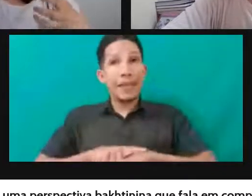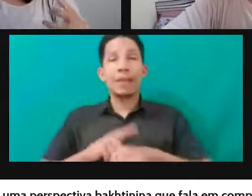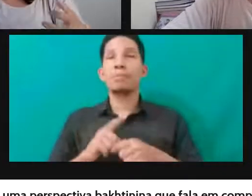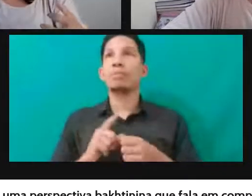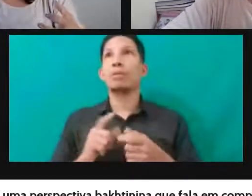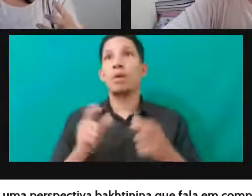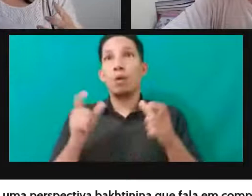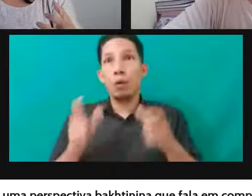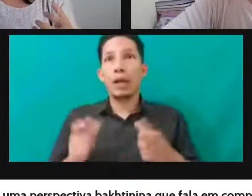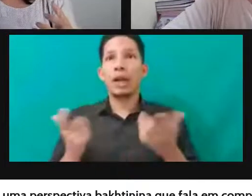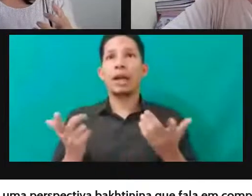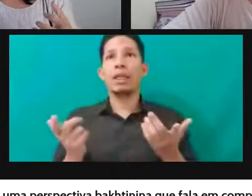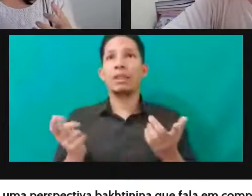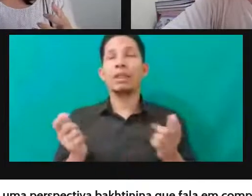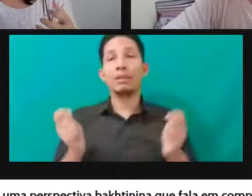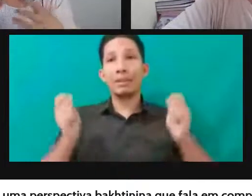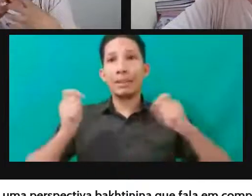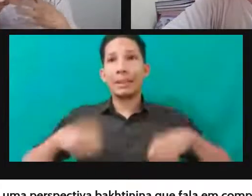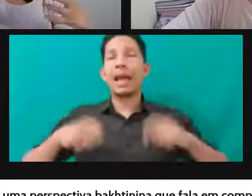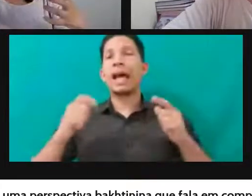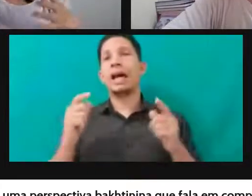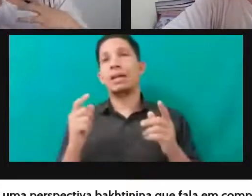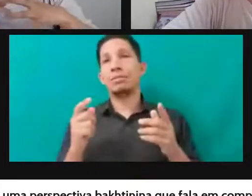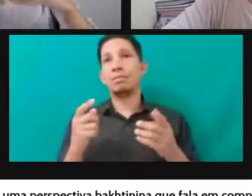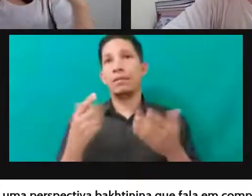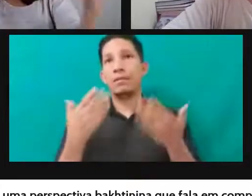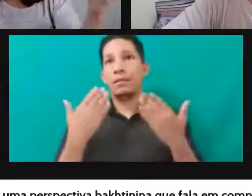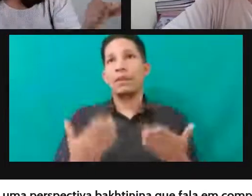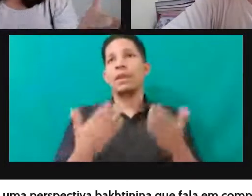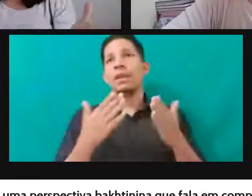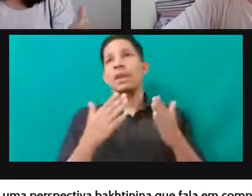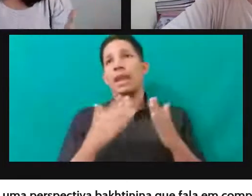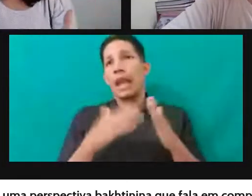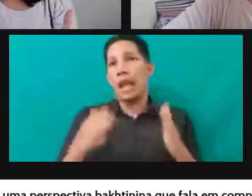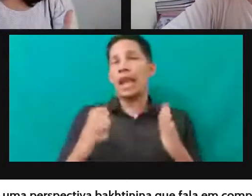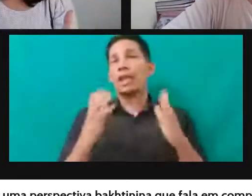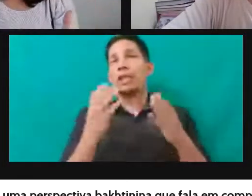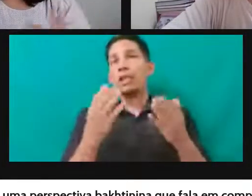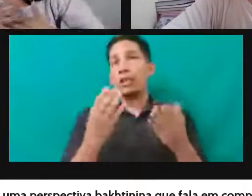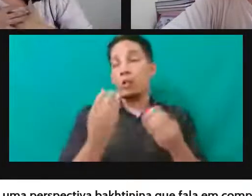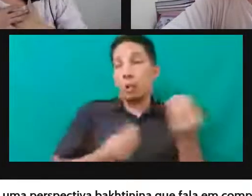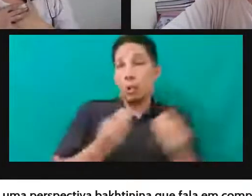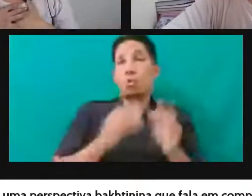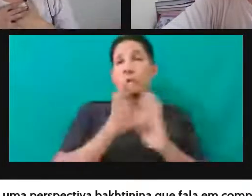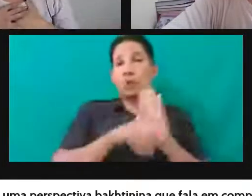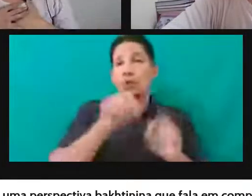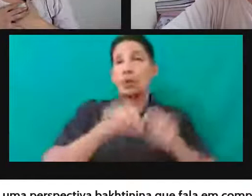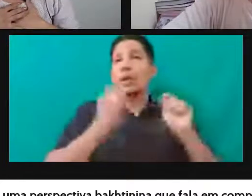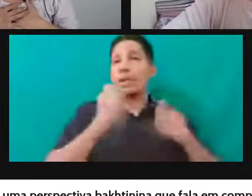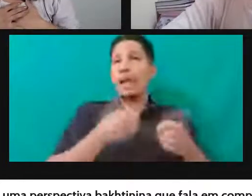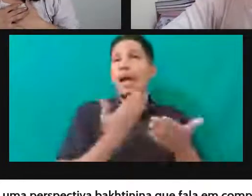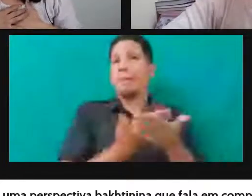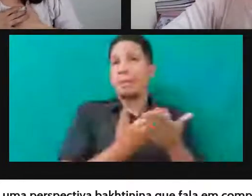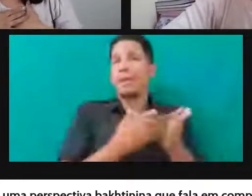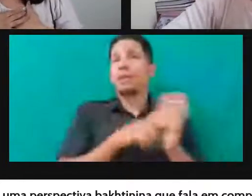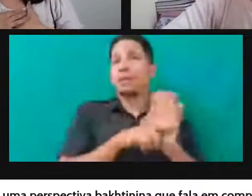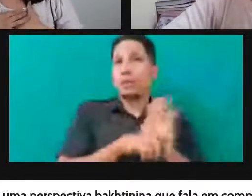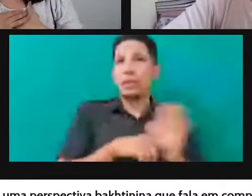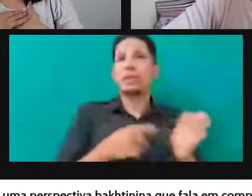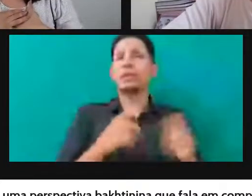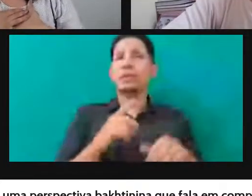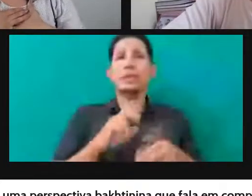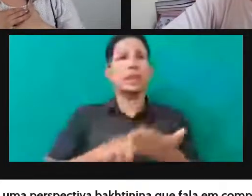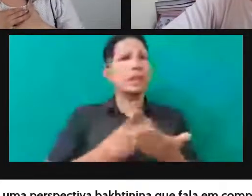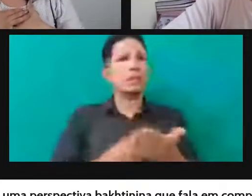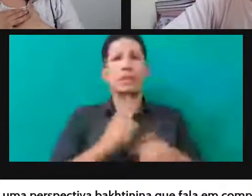essa contemplação ética e estética, essa contemplação que conceito é esse? Na tradução, eu tenho muito